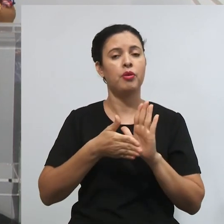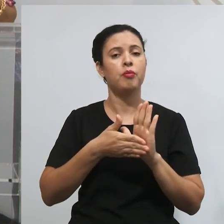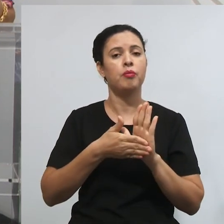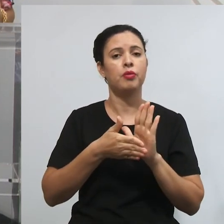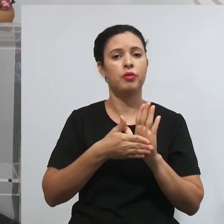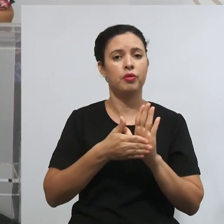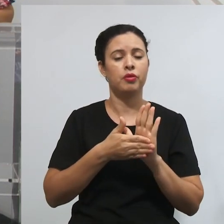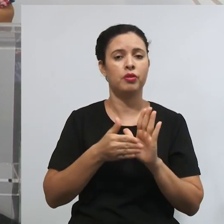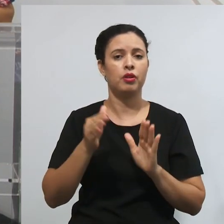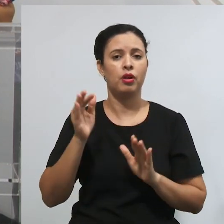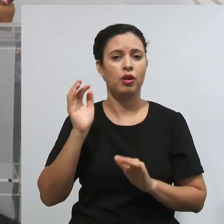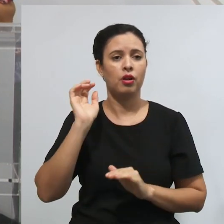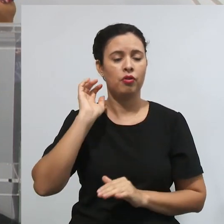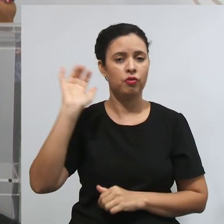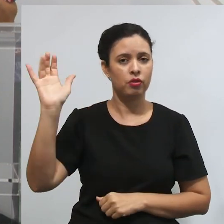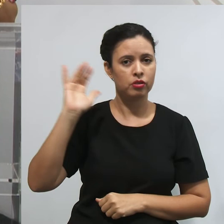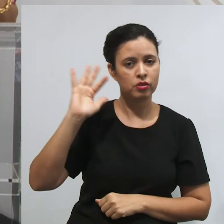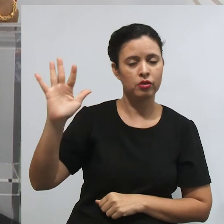proposta filosófica,